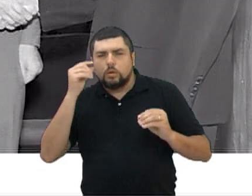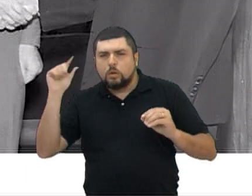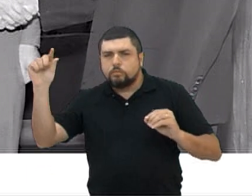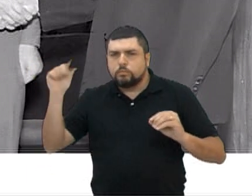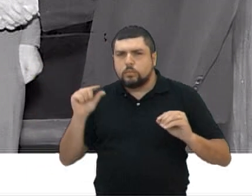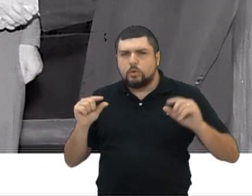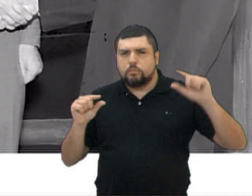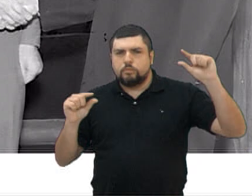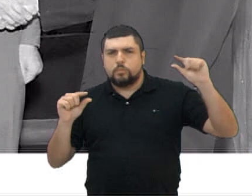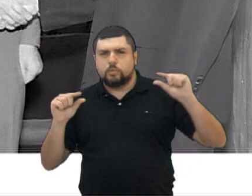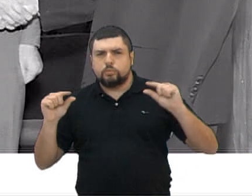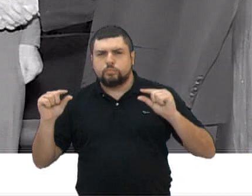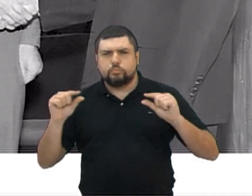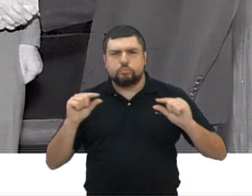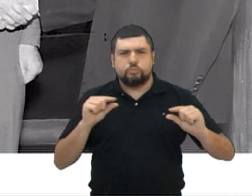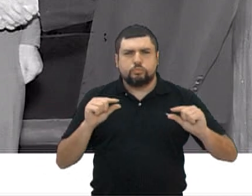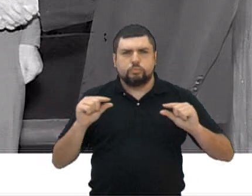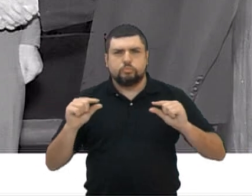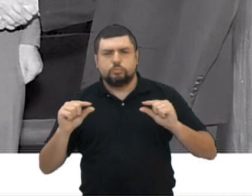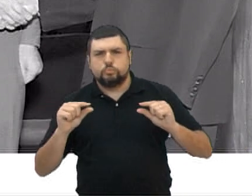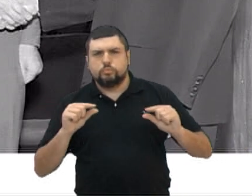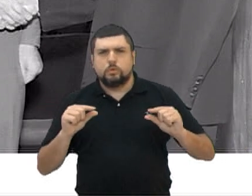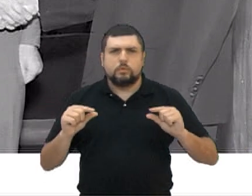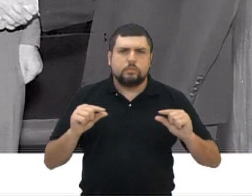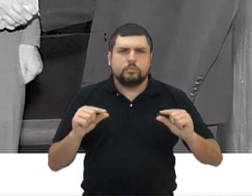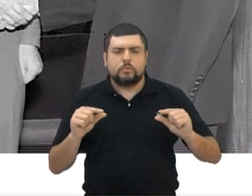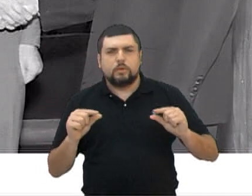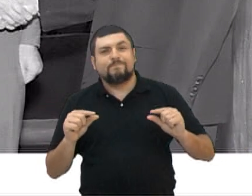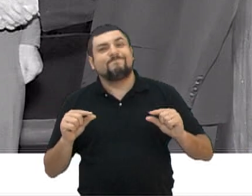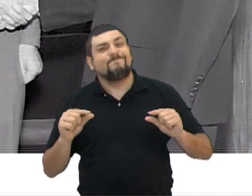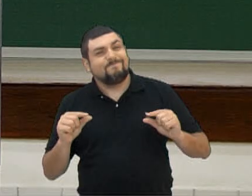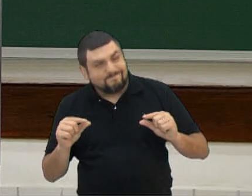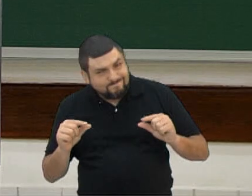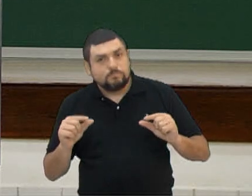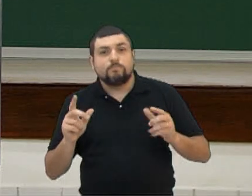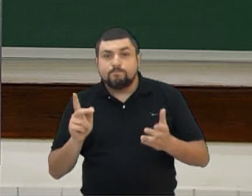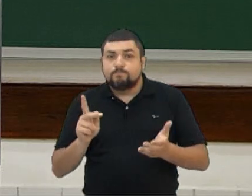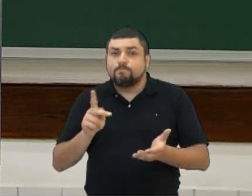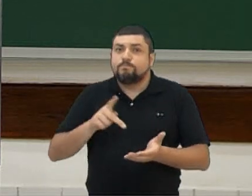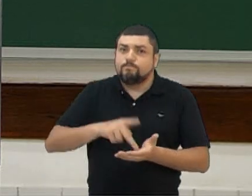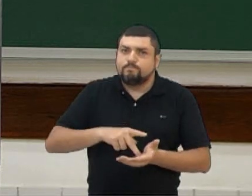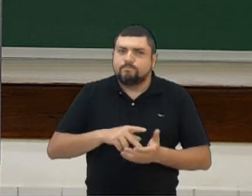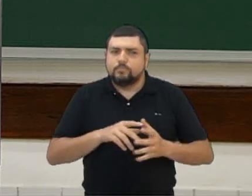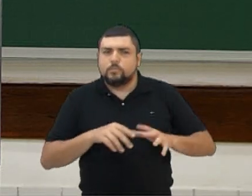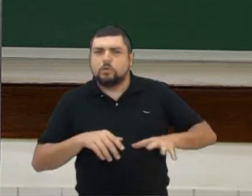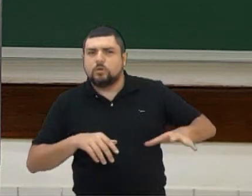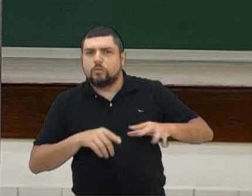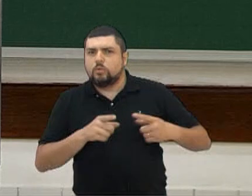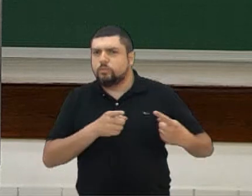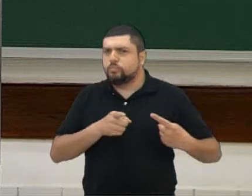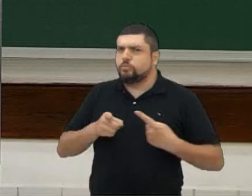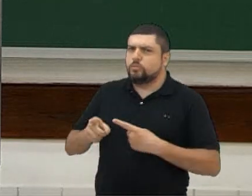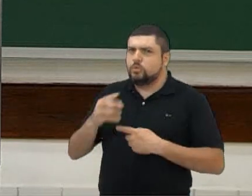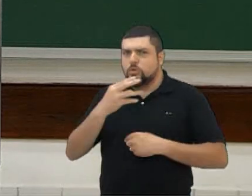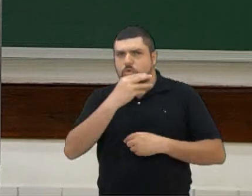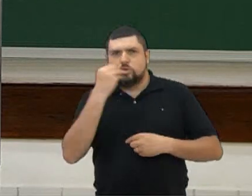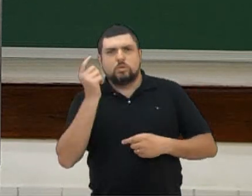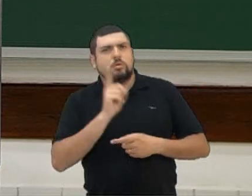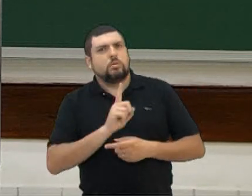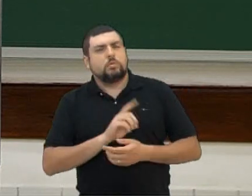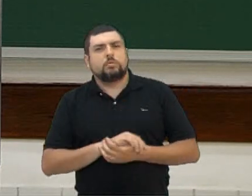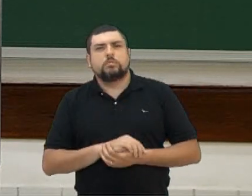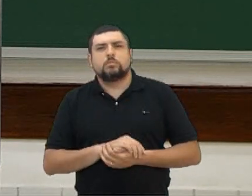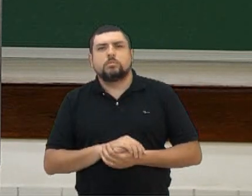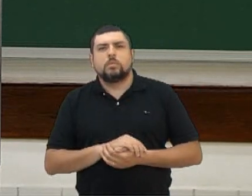que existiam lá na década de 60, o que não vai ser uma coisa que vai contentar os seus opositores. O presidente também